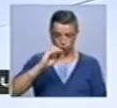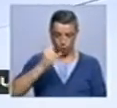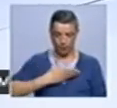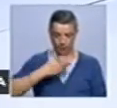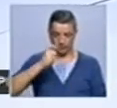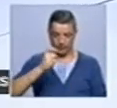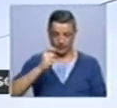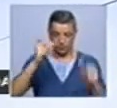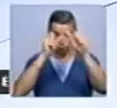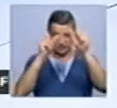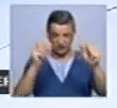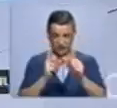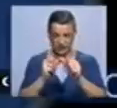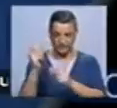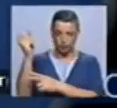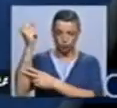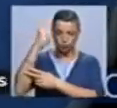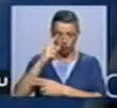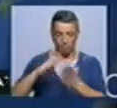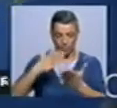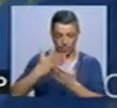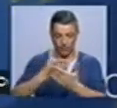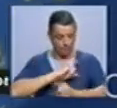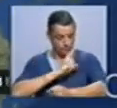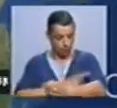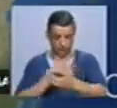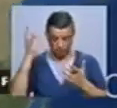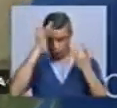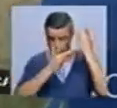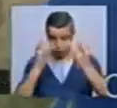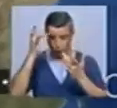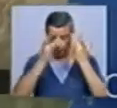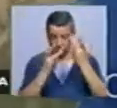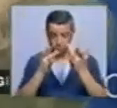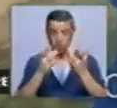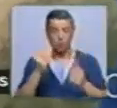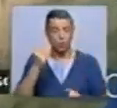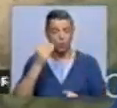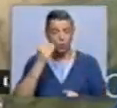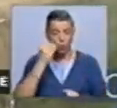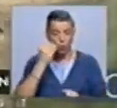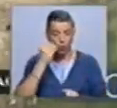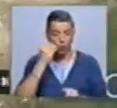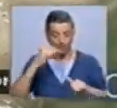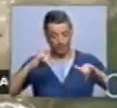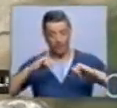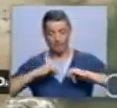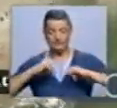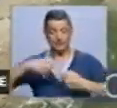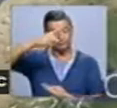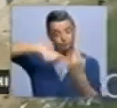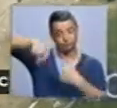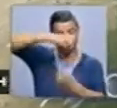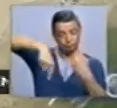do Sistema Solar e que vem de alguma forma dar força a estas teorias que explicam como é que andaram a passear, digamos assim,